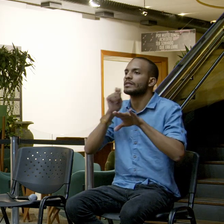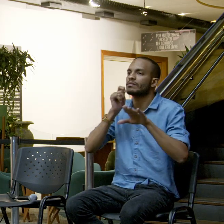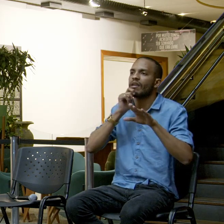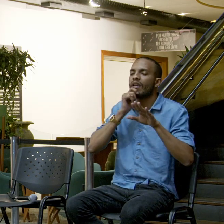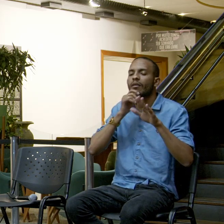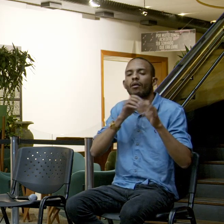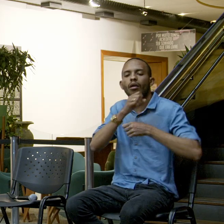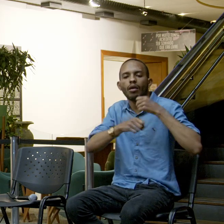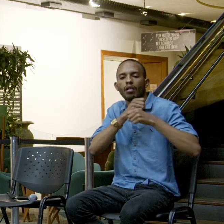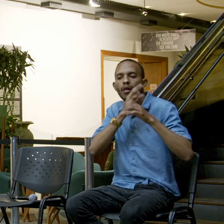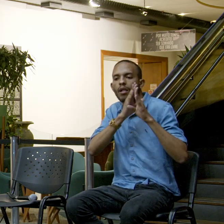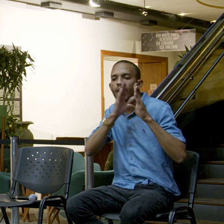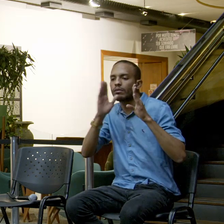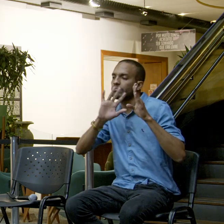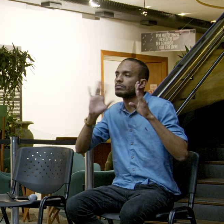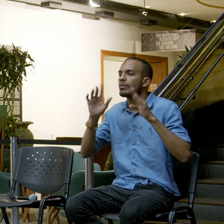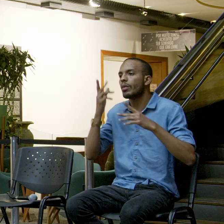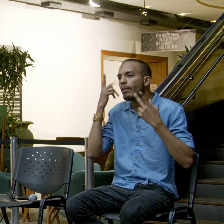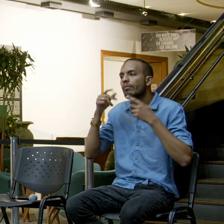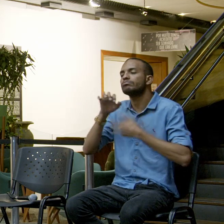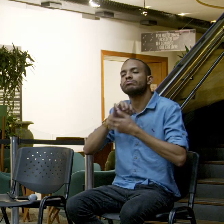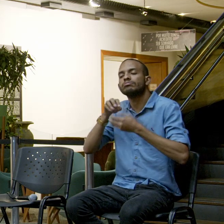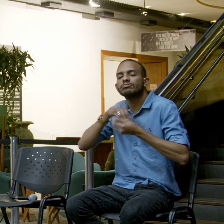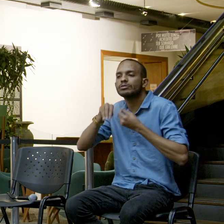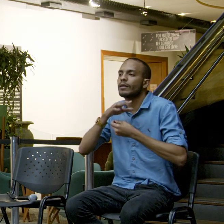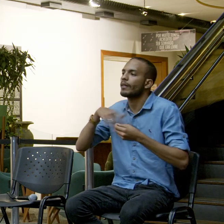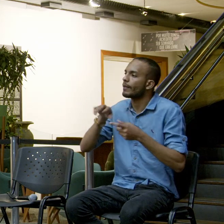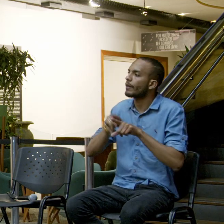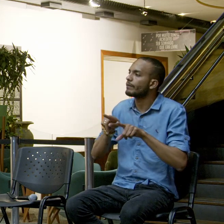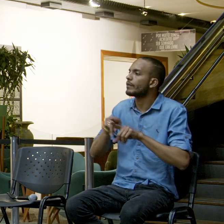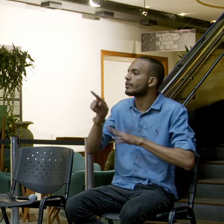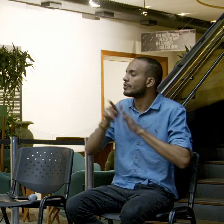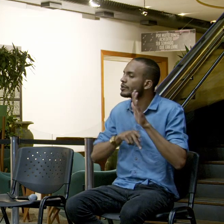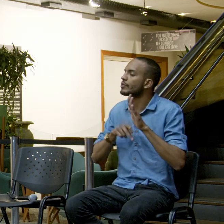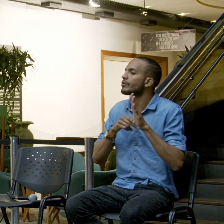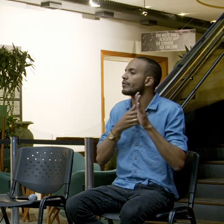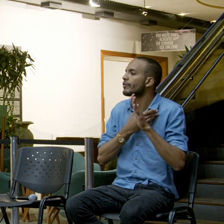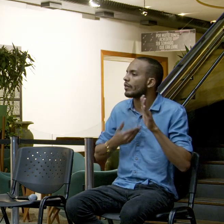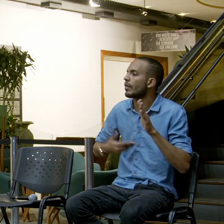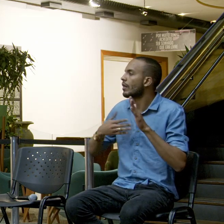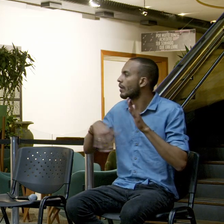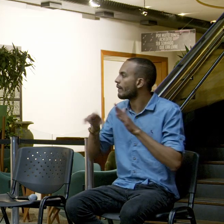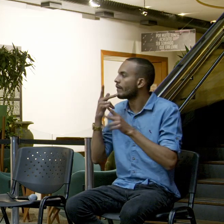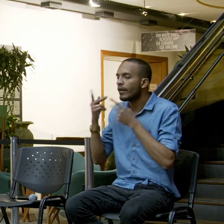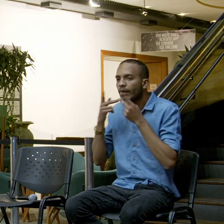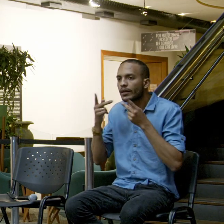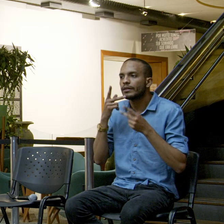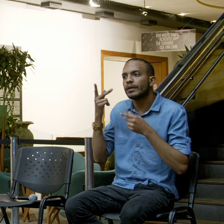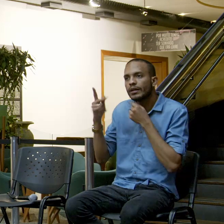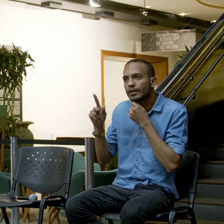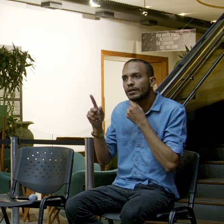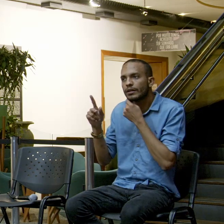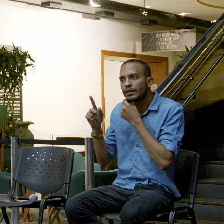pudesse acontecer. Além disso, estes programas públicos que tiveram início semana passada, com a fala da própria